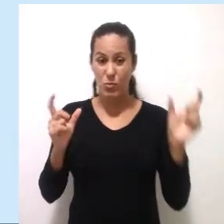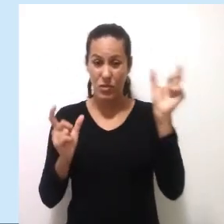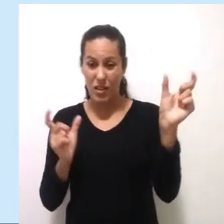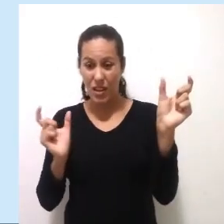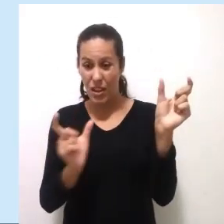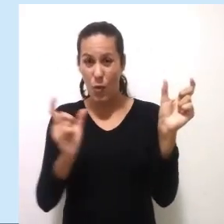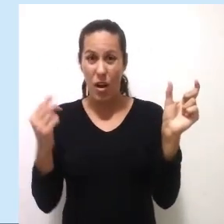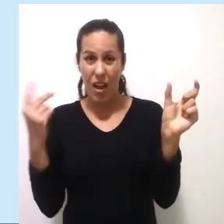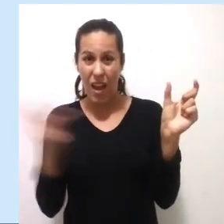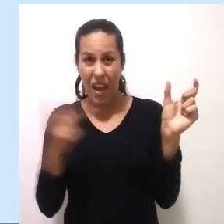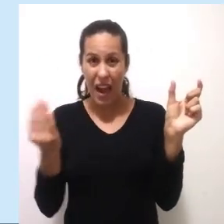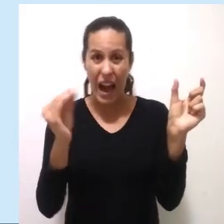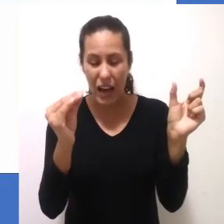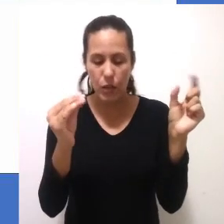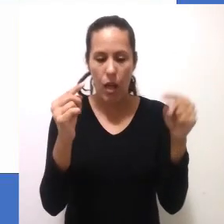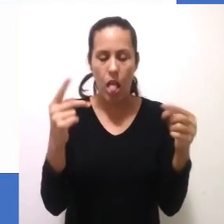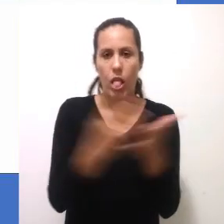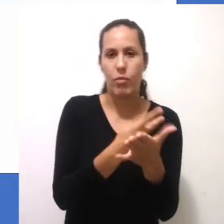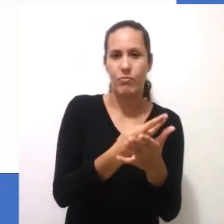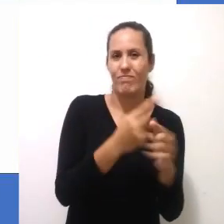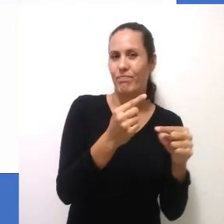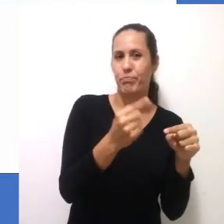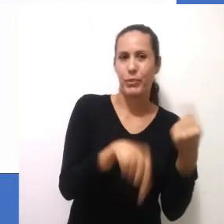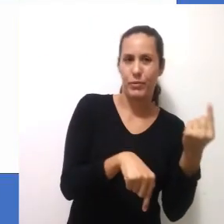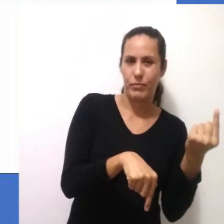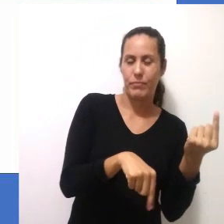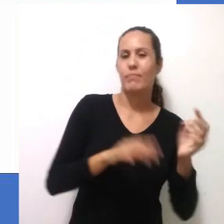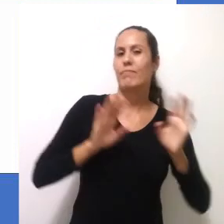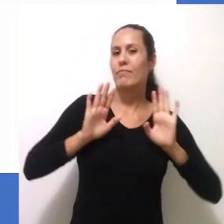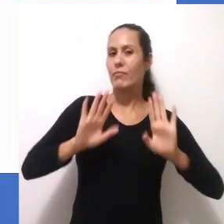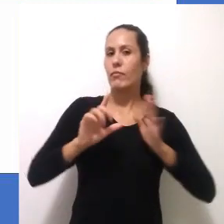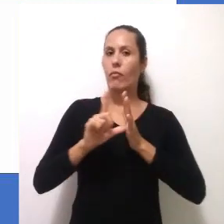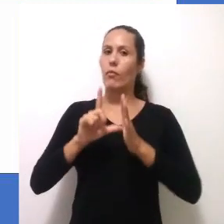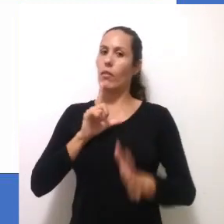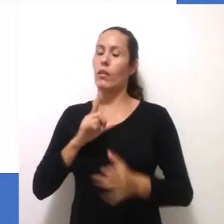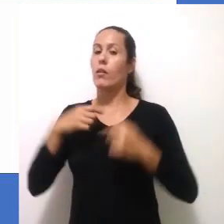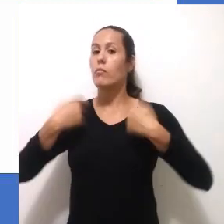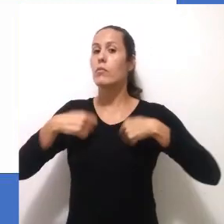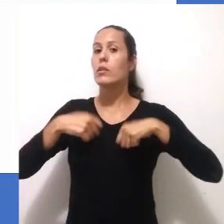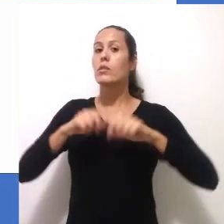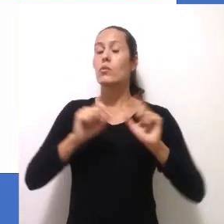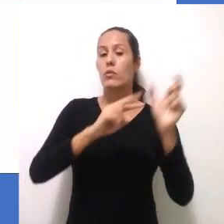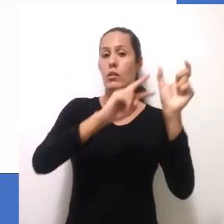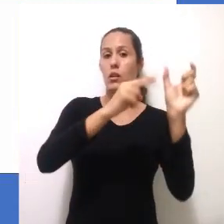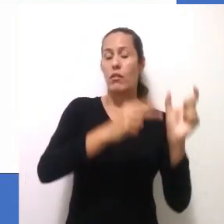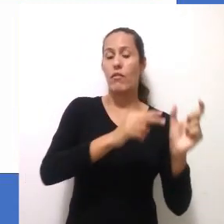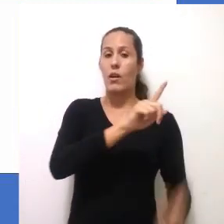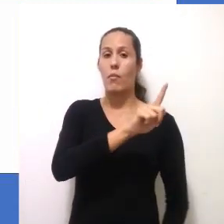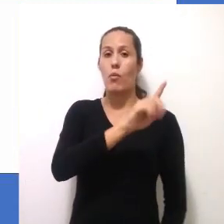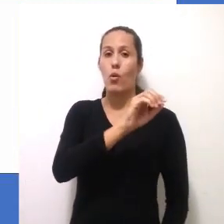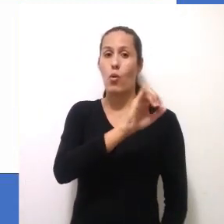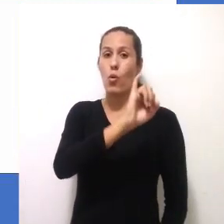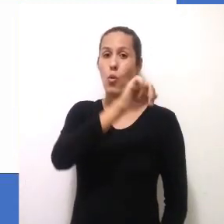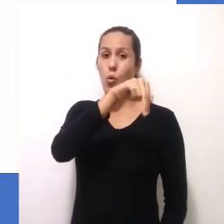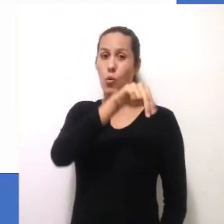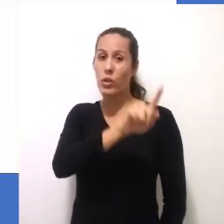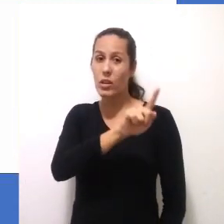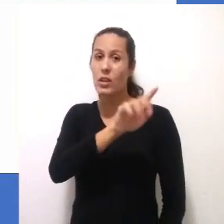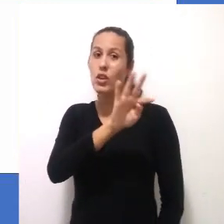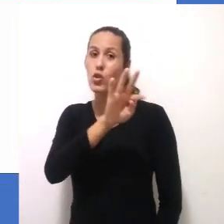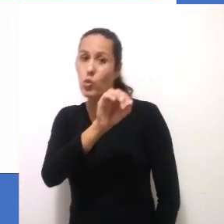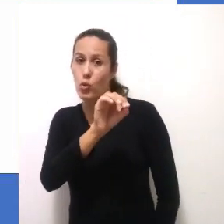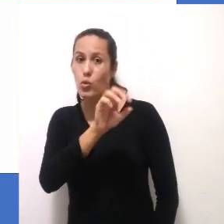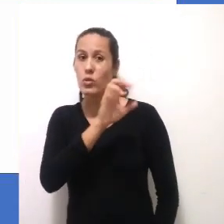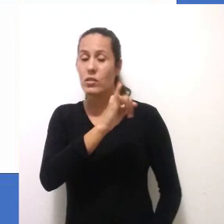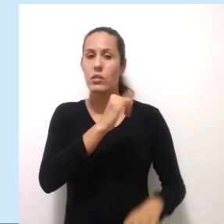gente erra também a sentença. Na sequência, para a gente montar a frase, a gente tem o going to, que se eu for traduzir ao